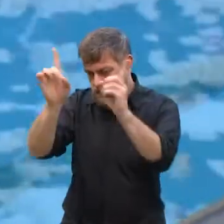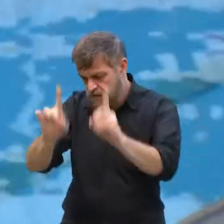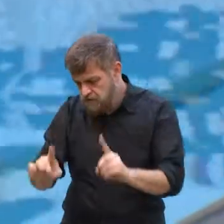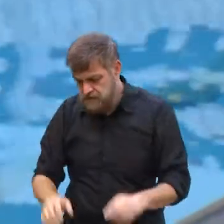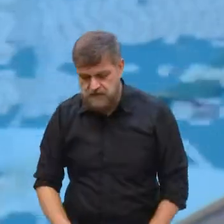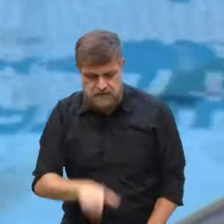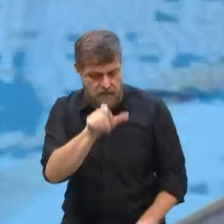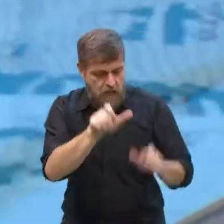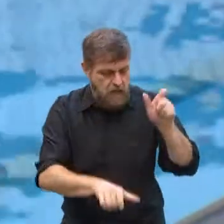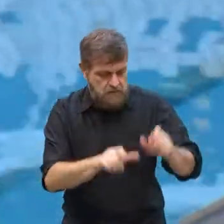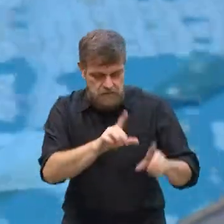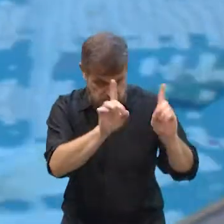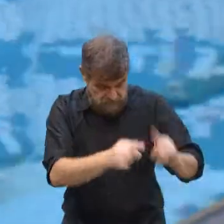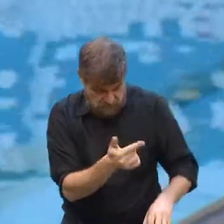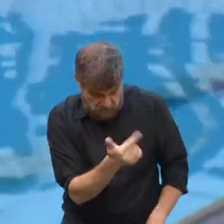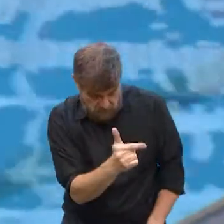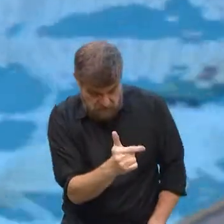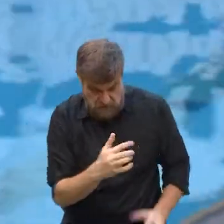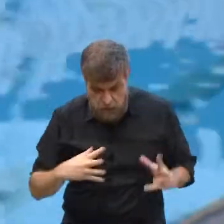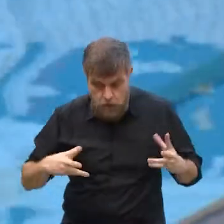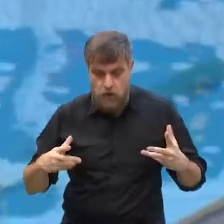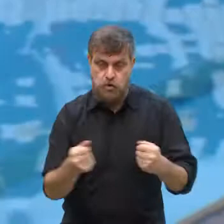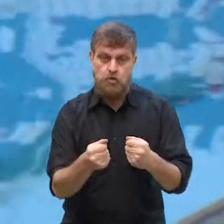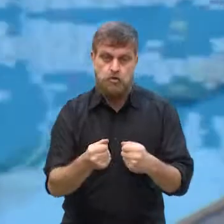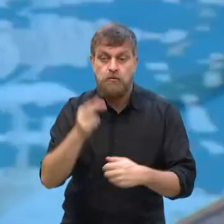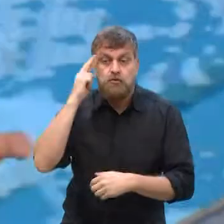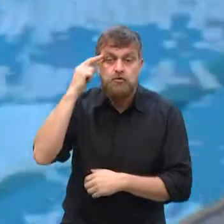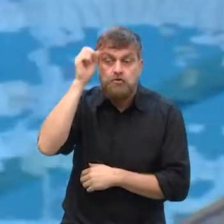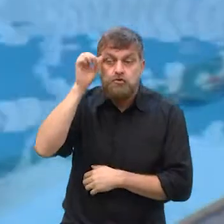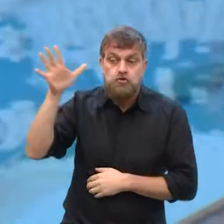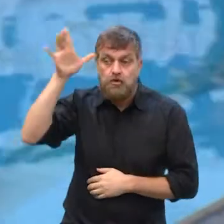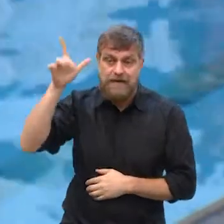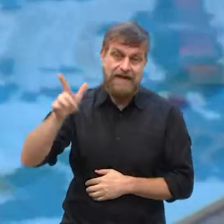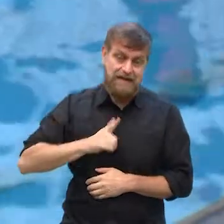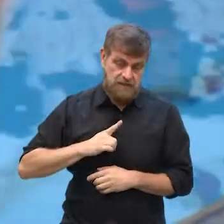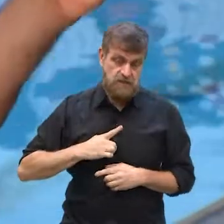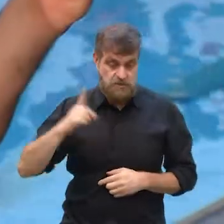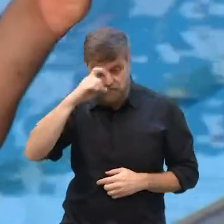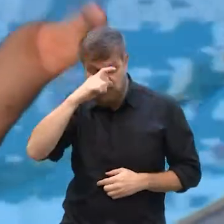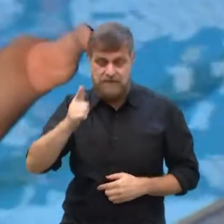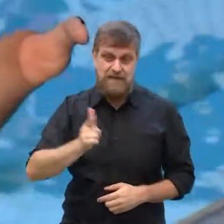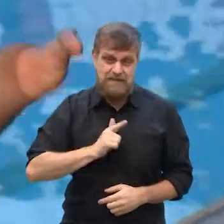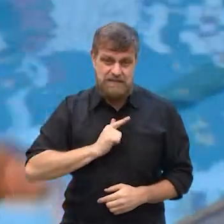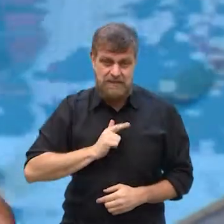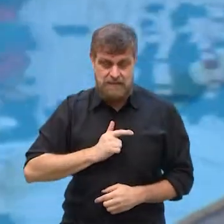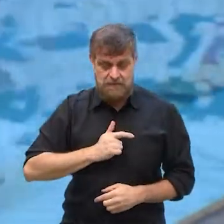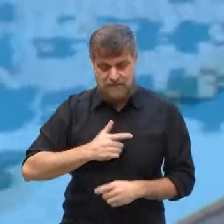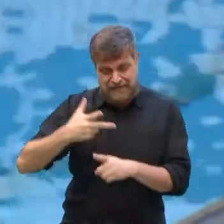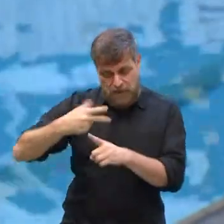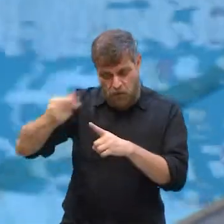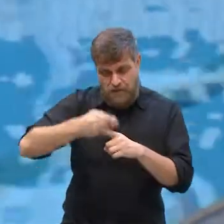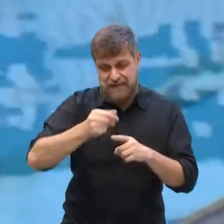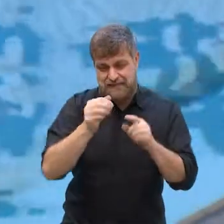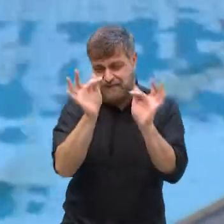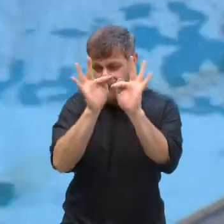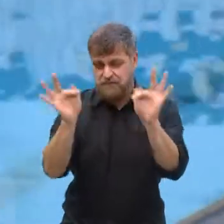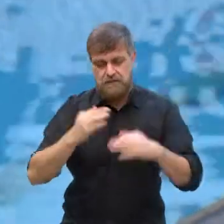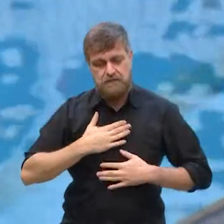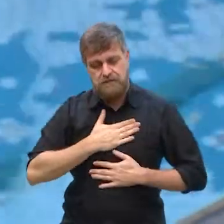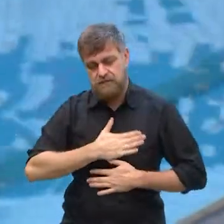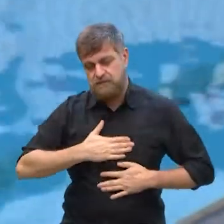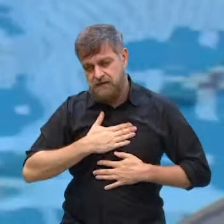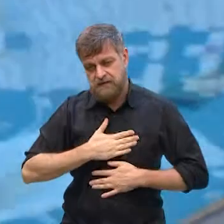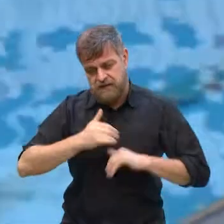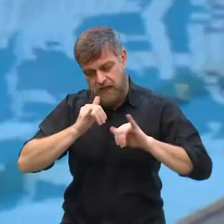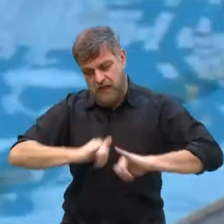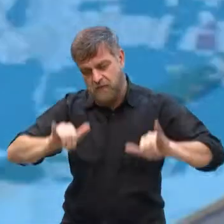você sonha. E você vai enfrentar dificuldades. E é por isso que eu fico extremamente feliz de ter essas conquistas e poder hoje falar um